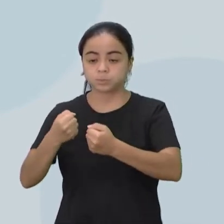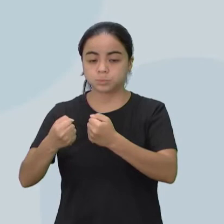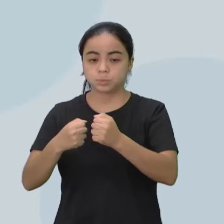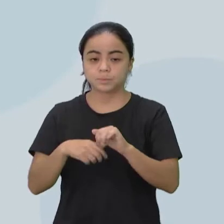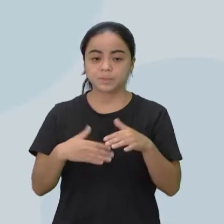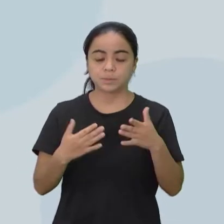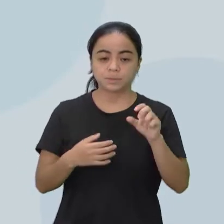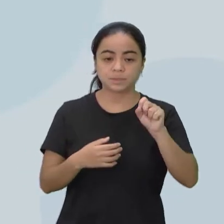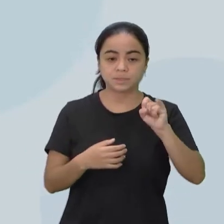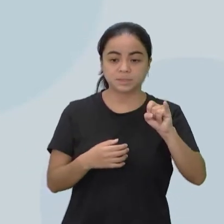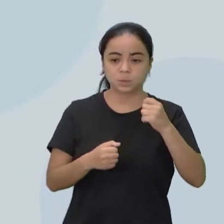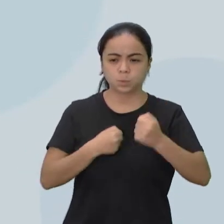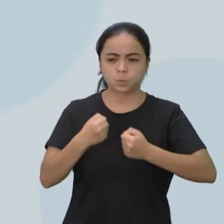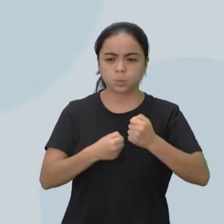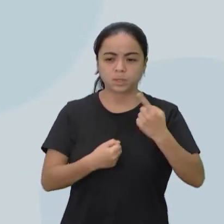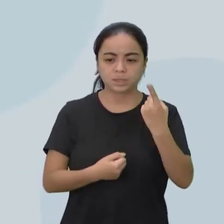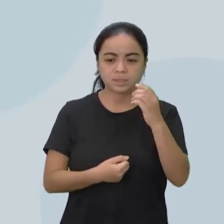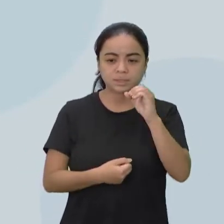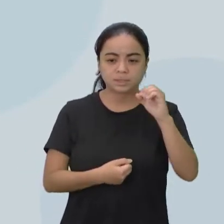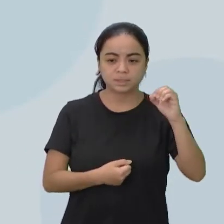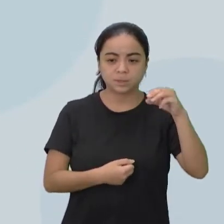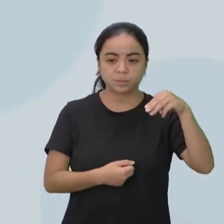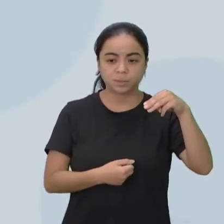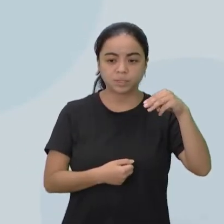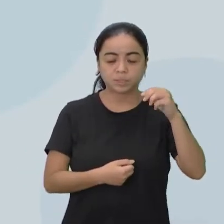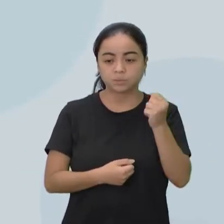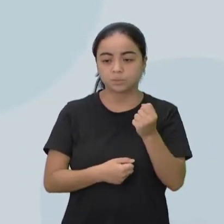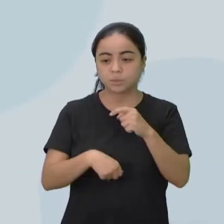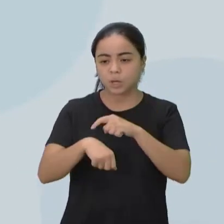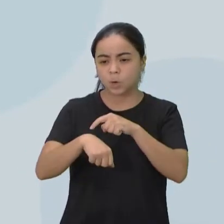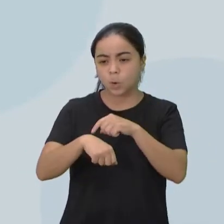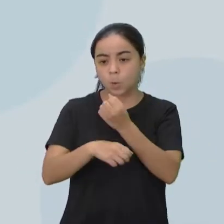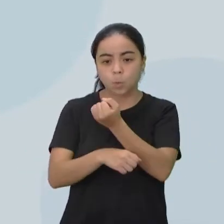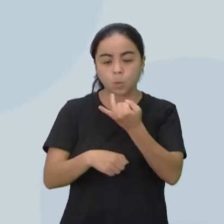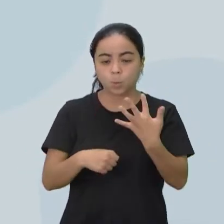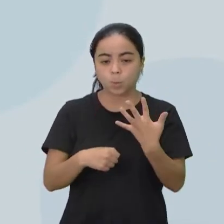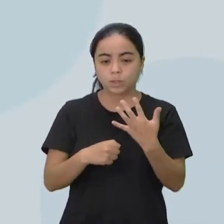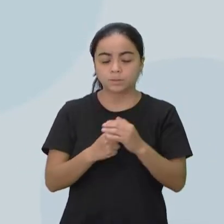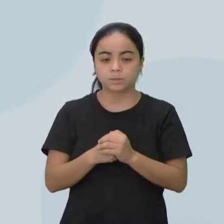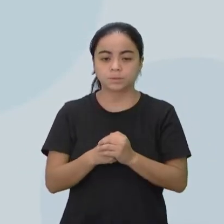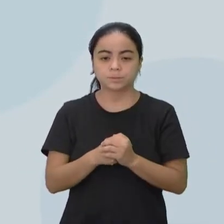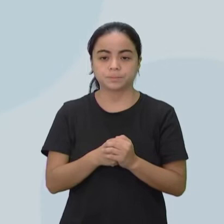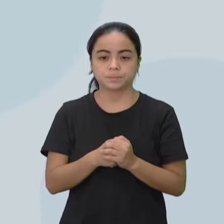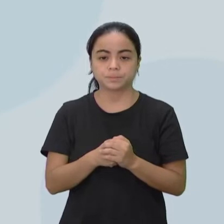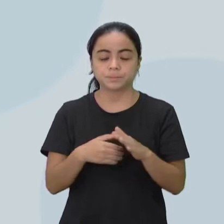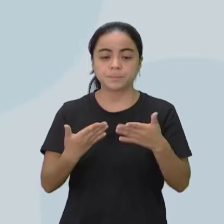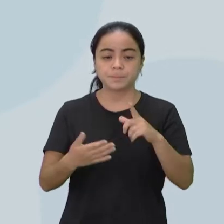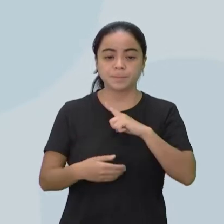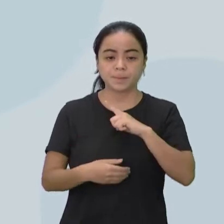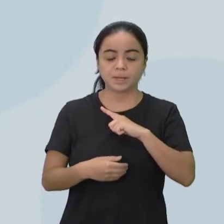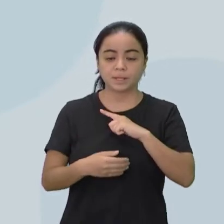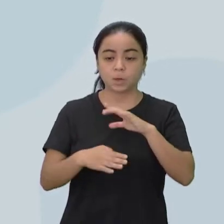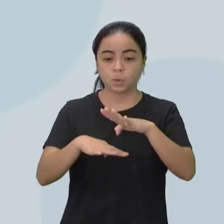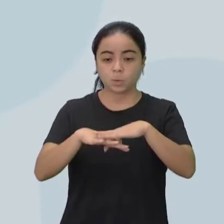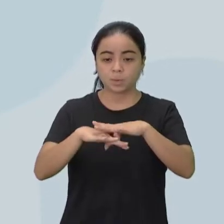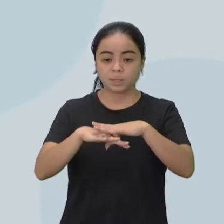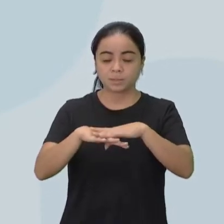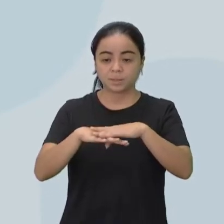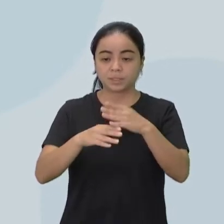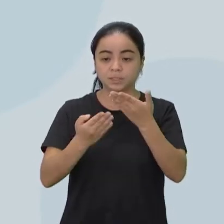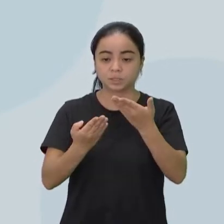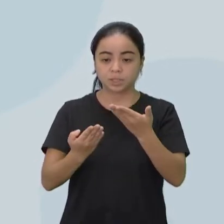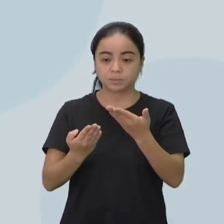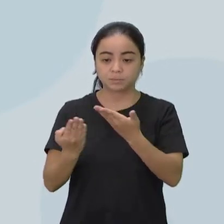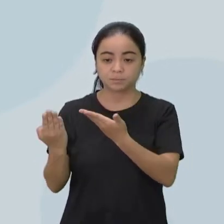se ele correu 100 metros, em quanto tempo ele correu? Eu vou dividir a distância pelo tempo. Então, aí a gente tem, matematicamente,